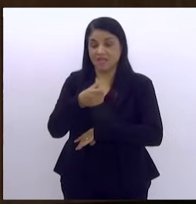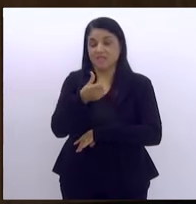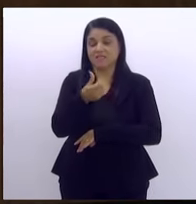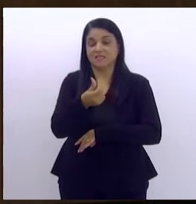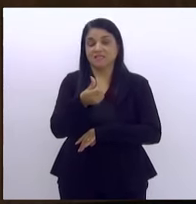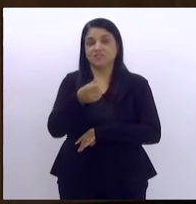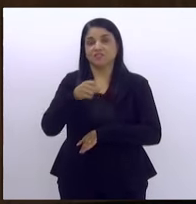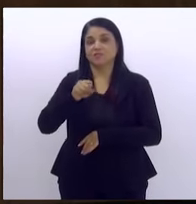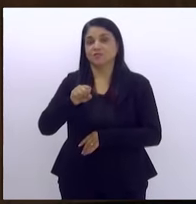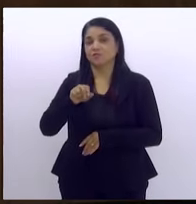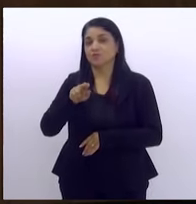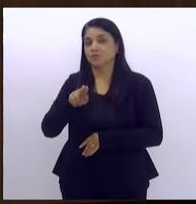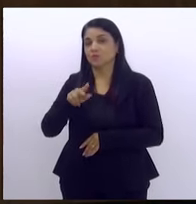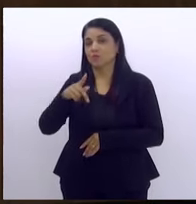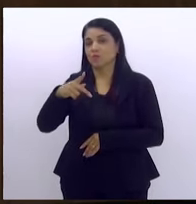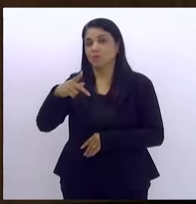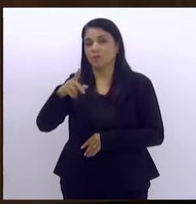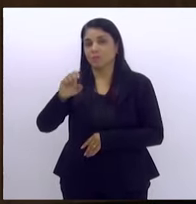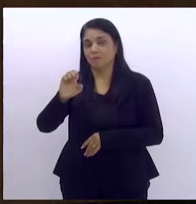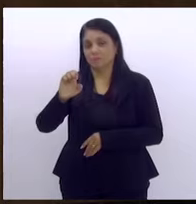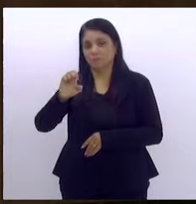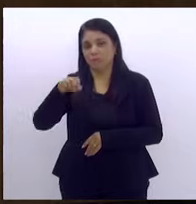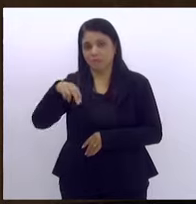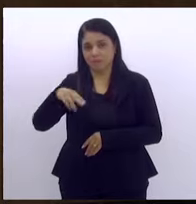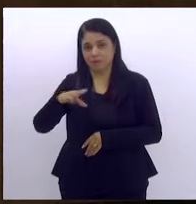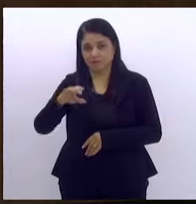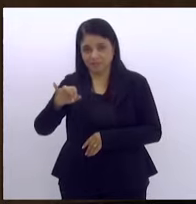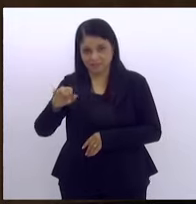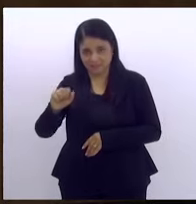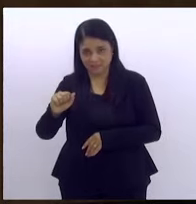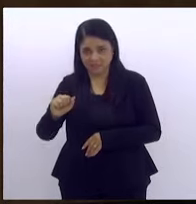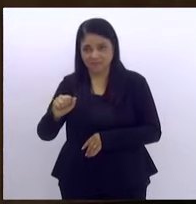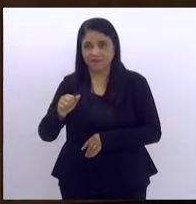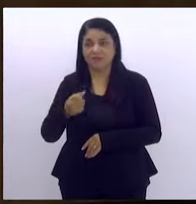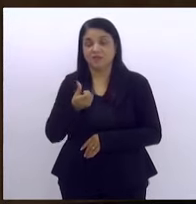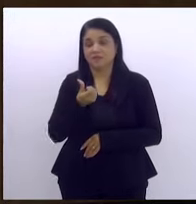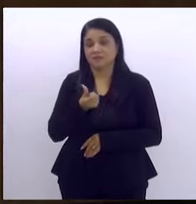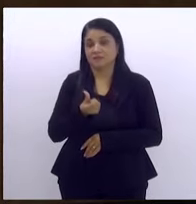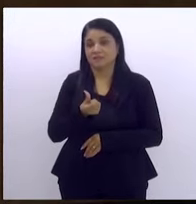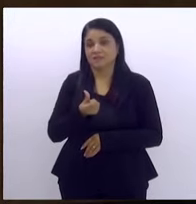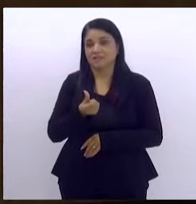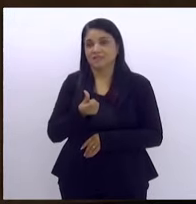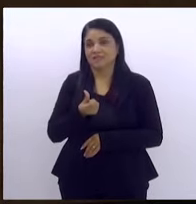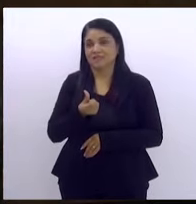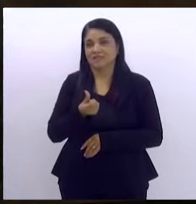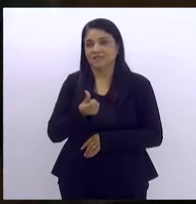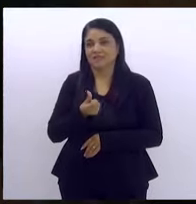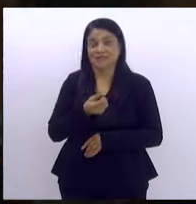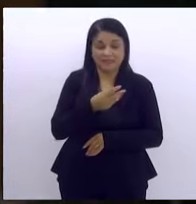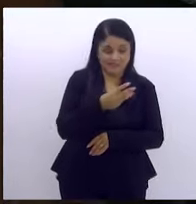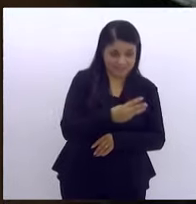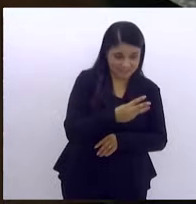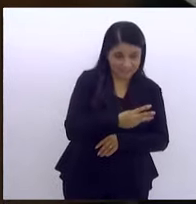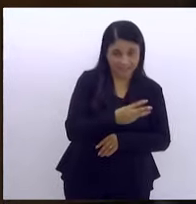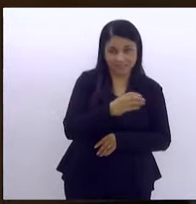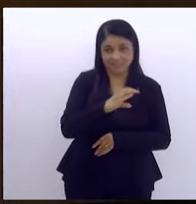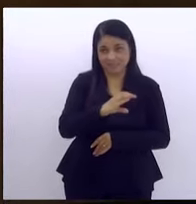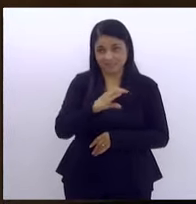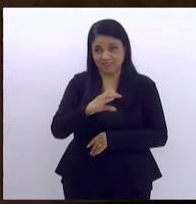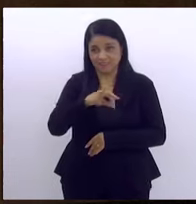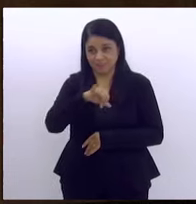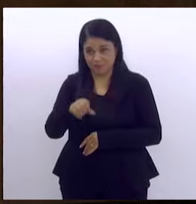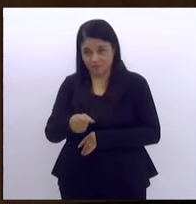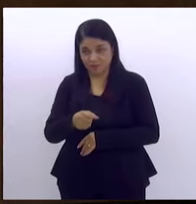suplência. Vossa Excelência. É a sexta. É a sexta suplência. Terceira na CCJ e a sexta